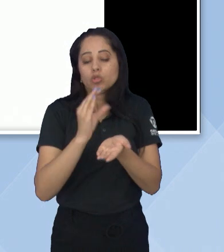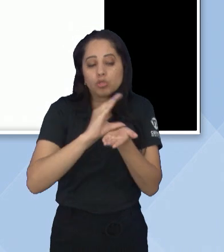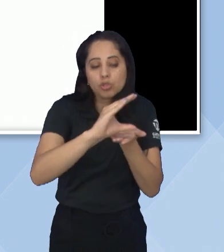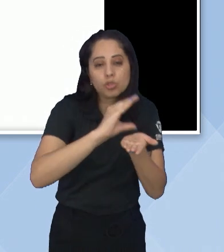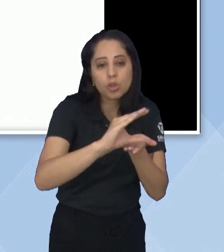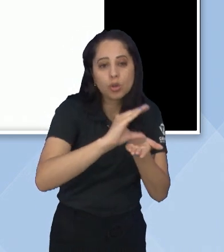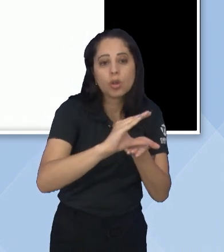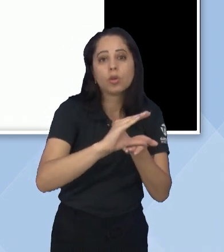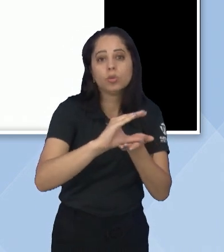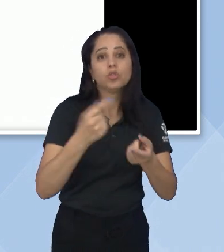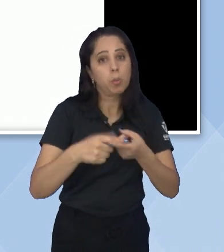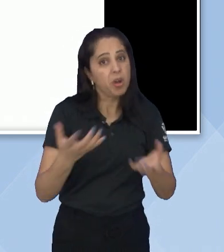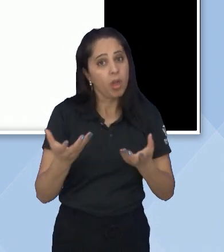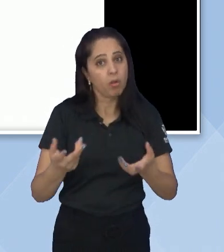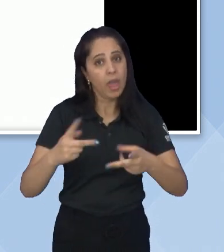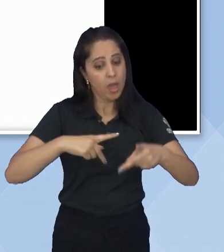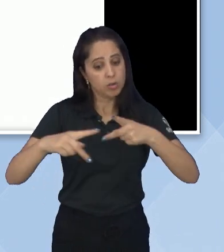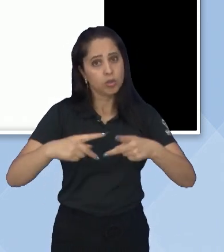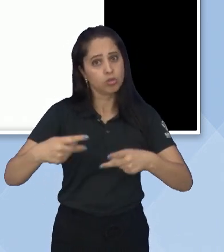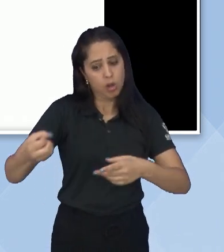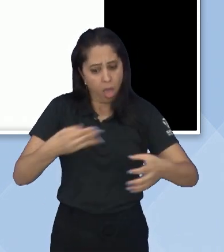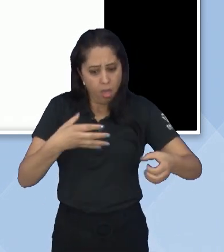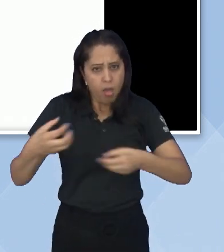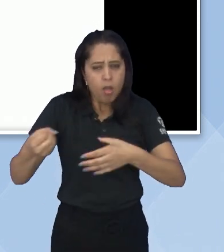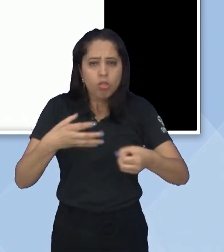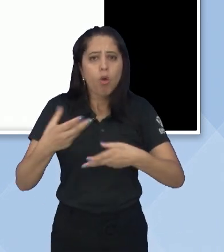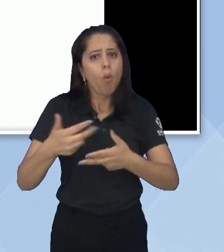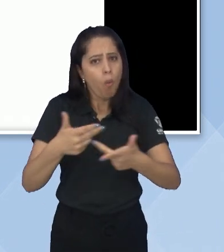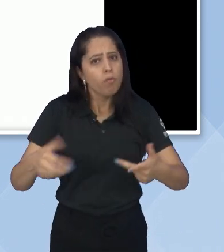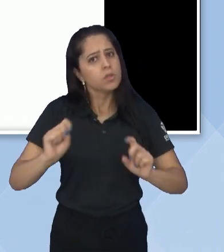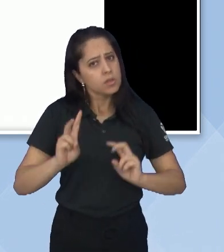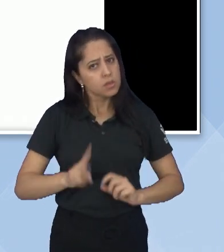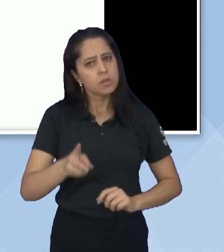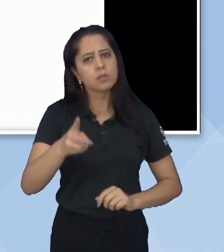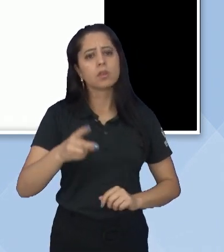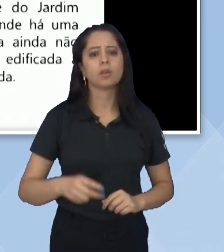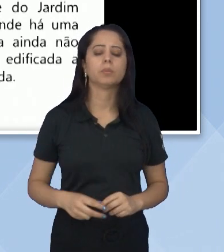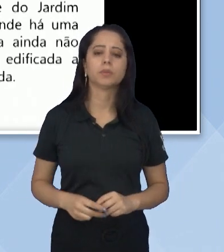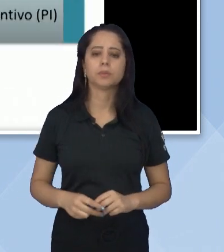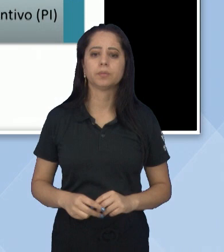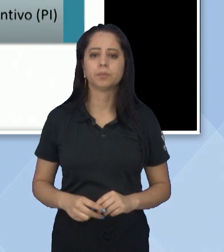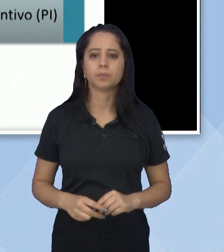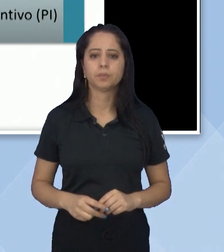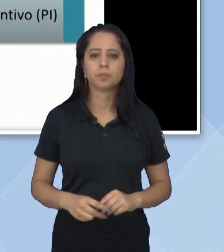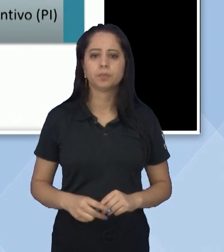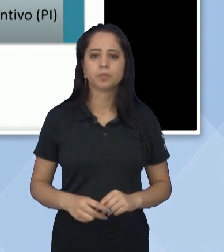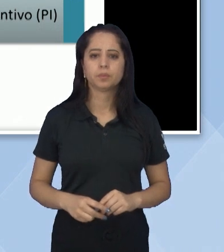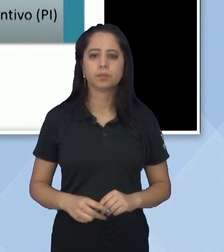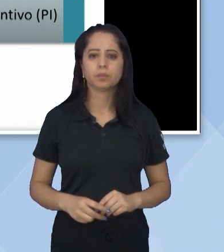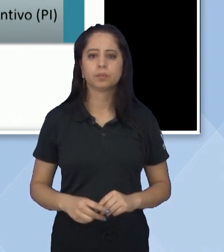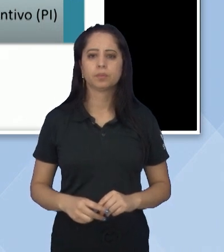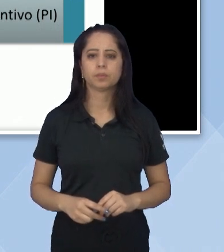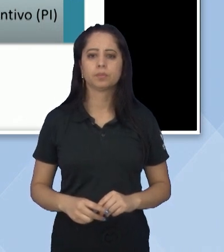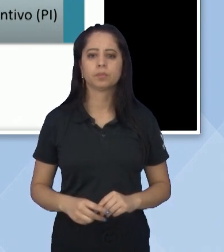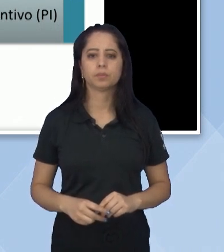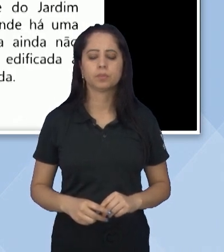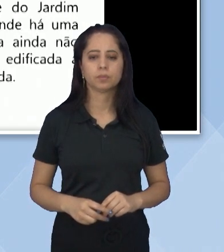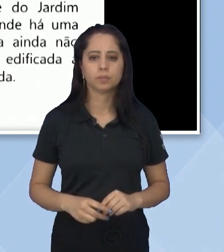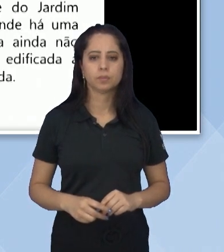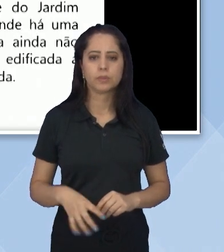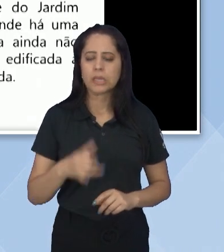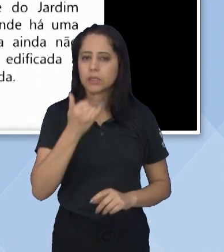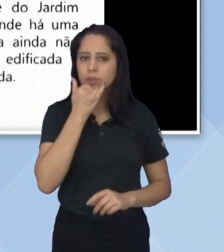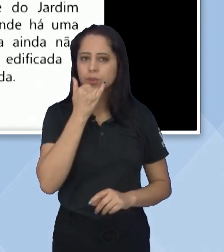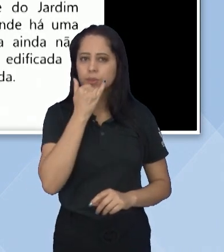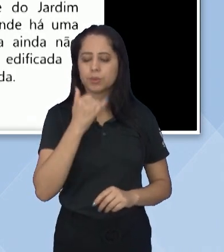na cidade como uma cidade moderna que são José É e tem que cada vez mais caminhar para isso então vamos lá uma coisa que a gente desculpa aqui